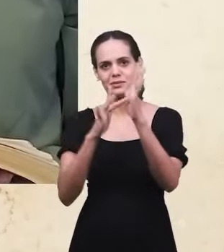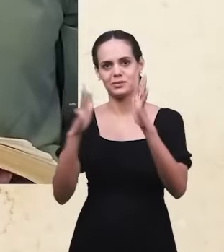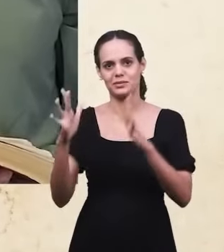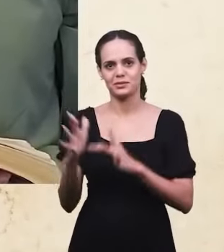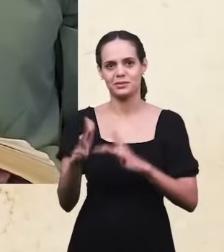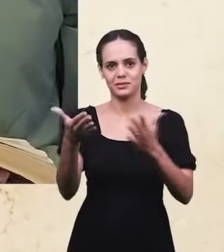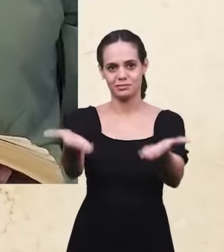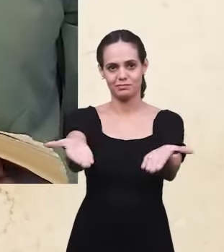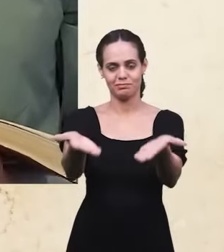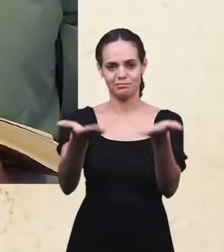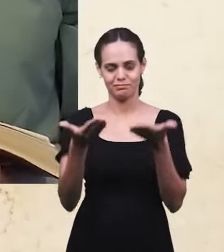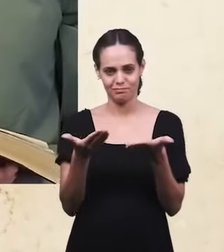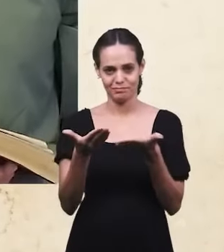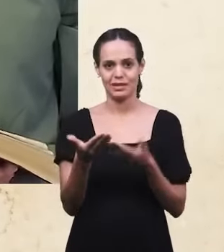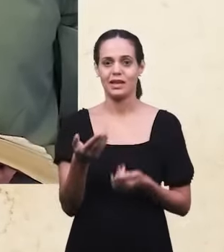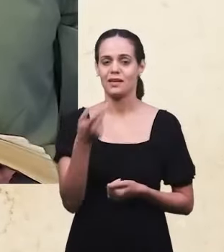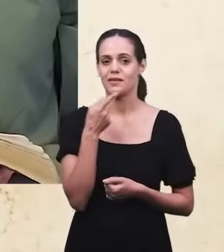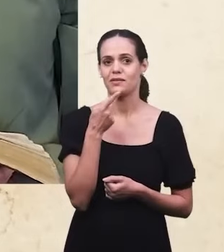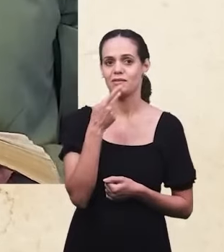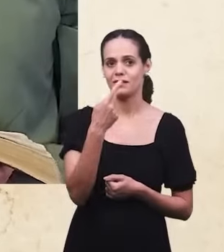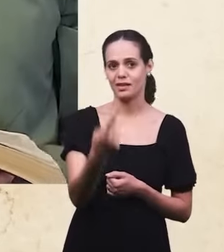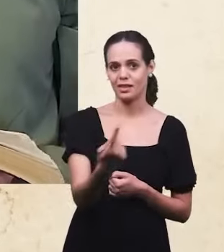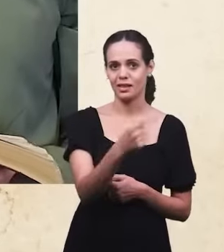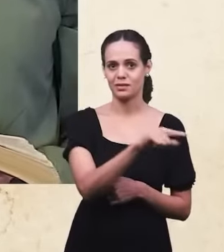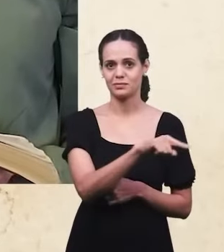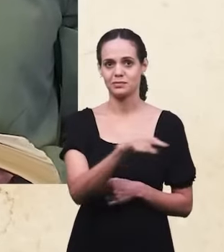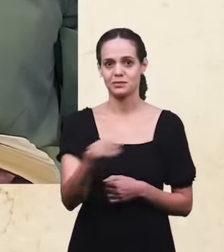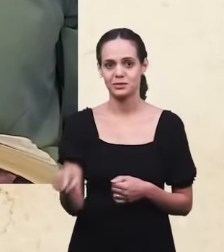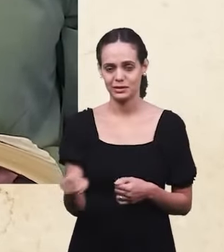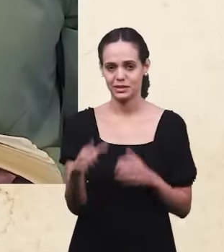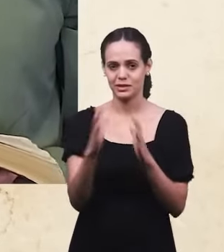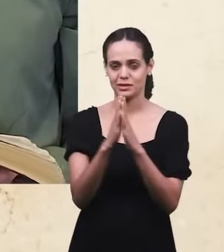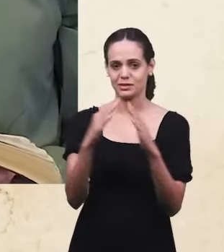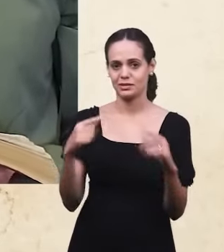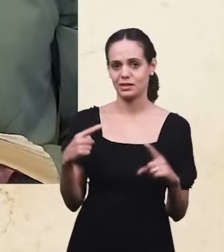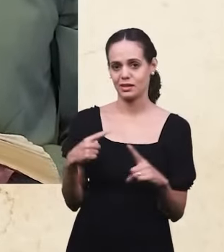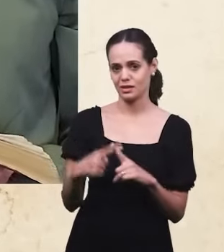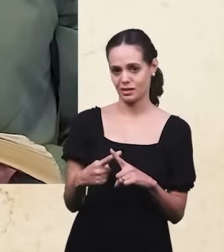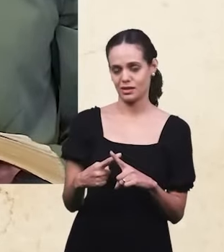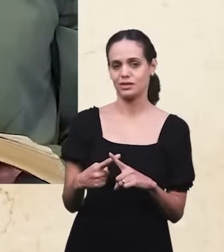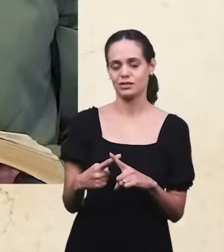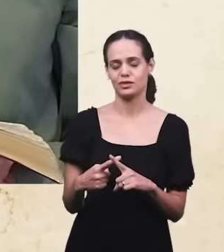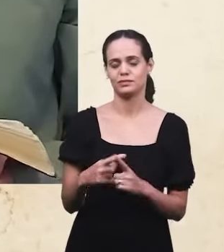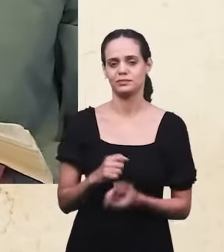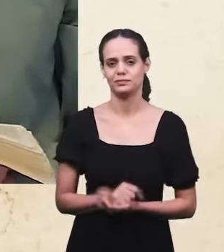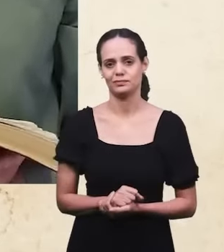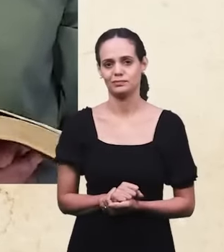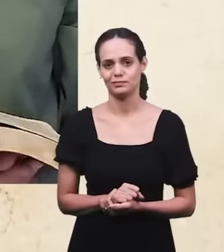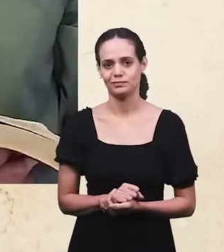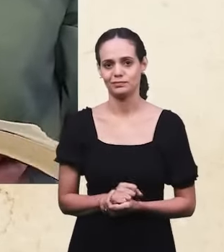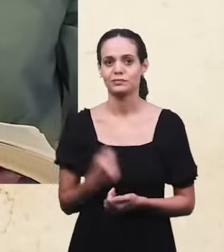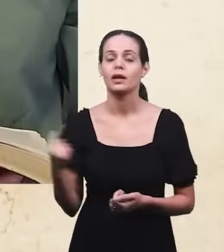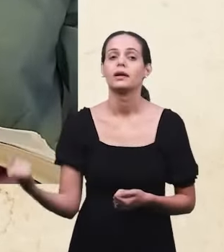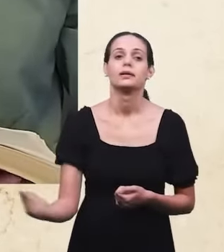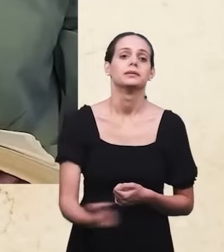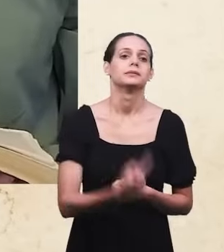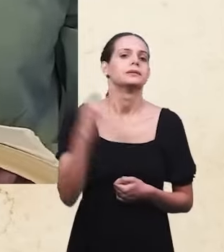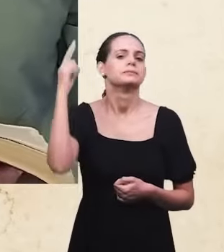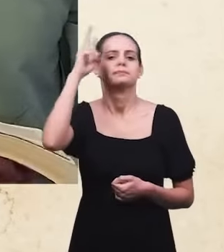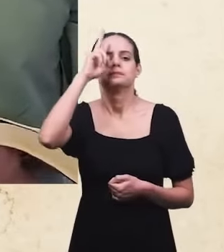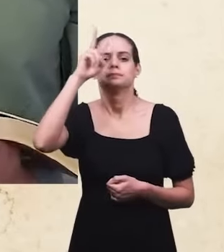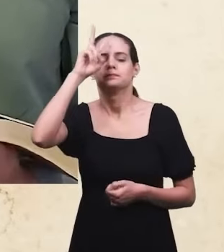mais culpados, Senhor Jesus. Nós estamos aqui para trazer uma palavra, uma breve palavra sobre as amizades dos jovens na igreja e fora da